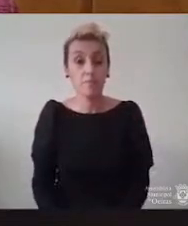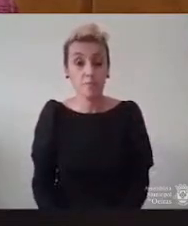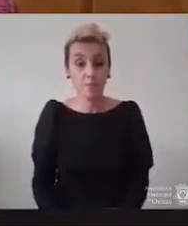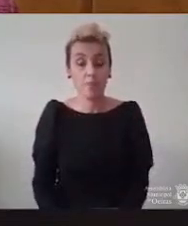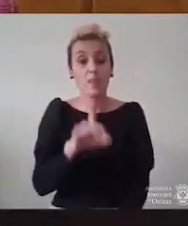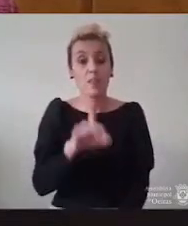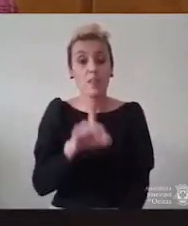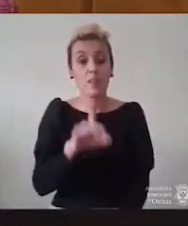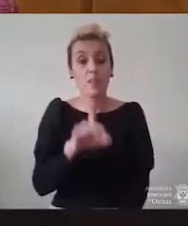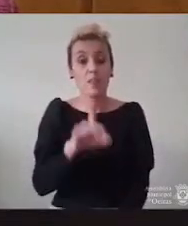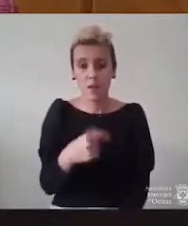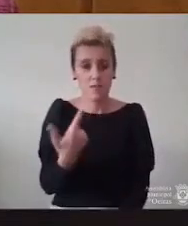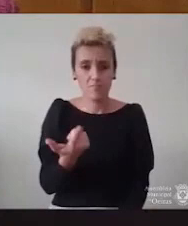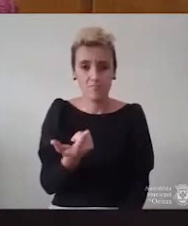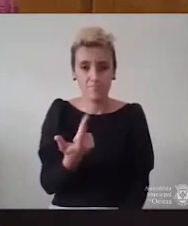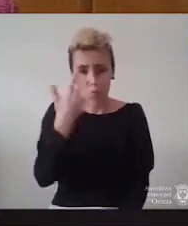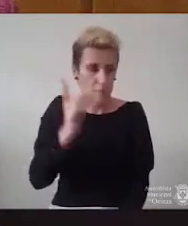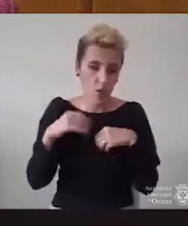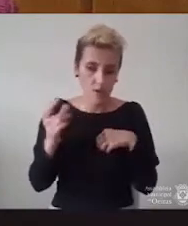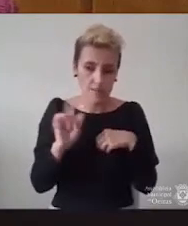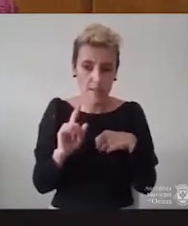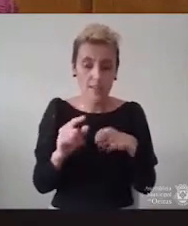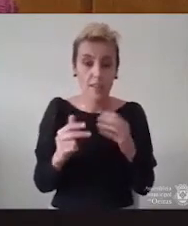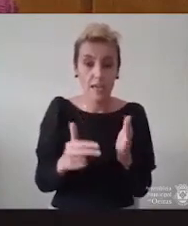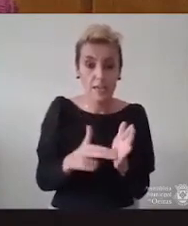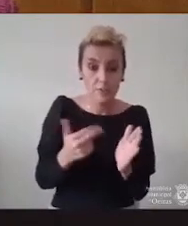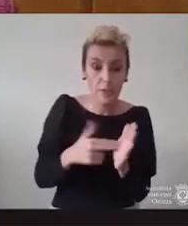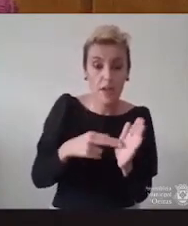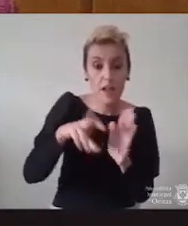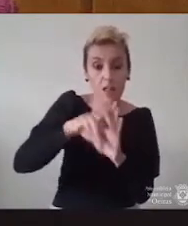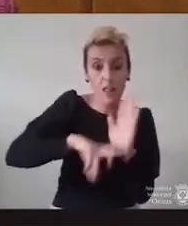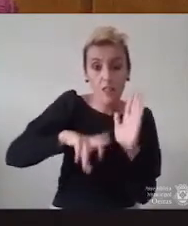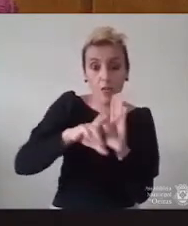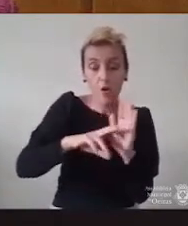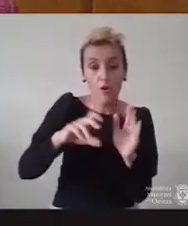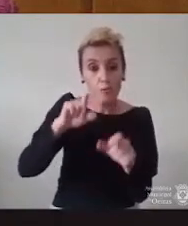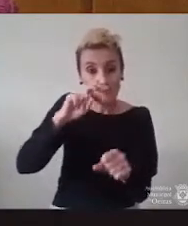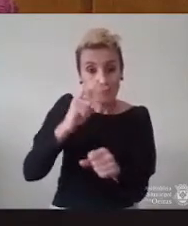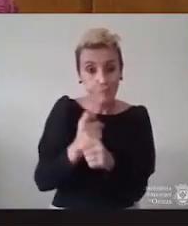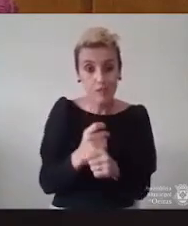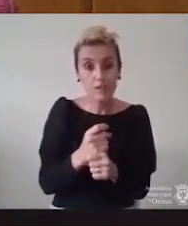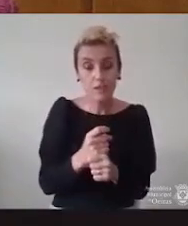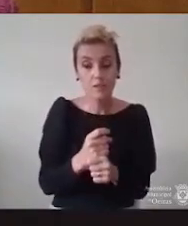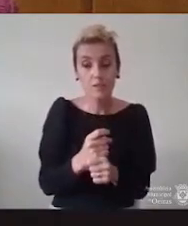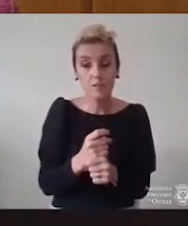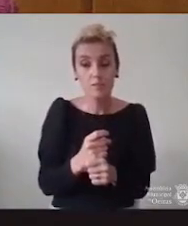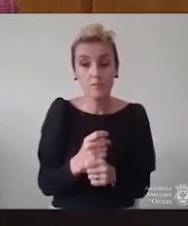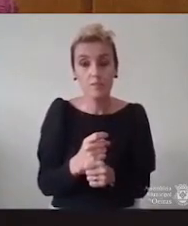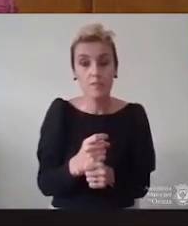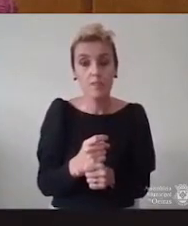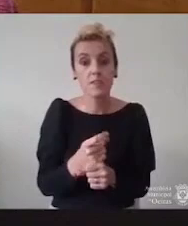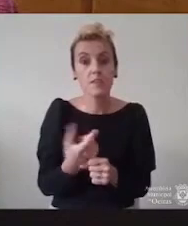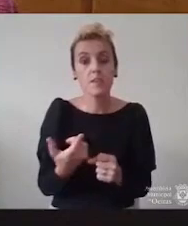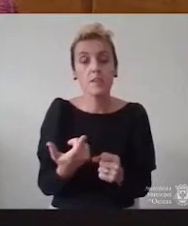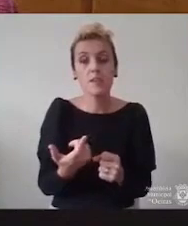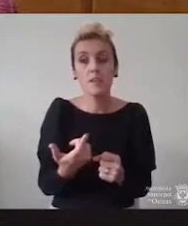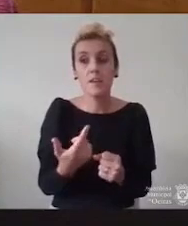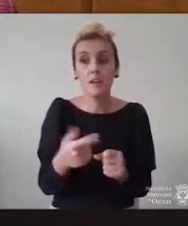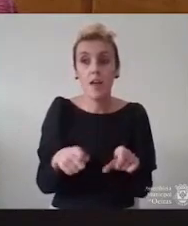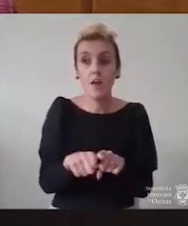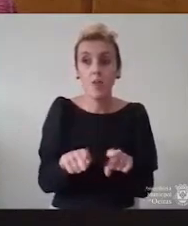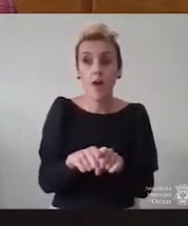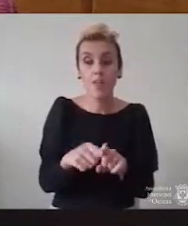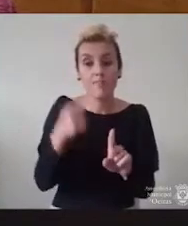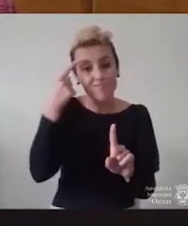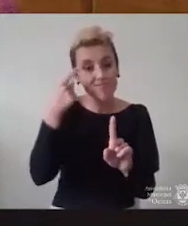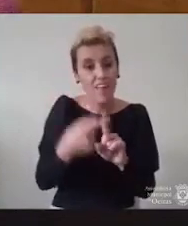aceitamos que a espera pelo relatório da auditoria seja um motivo para não discutir, não